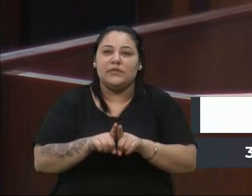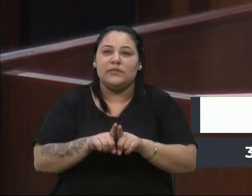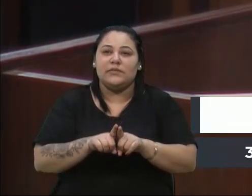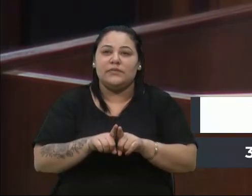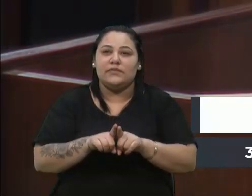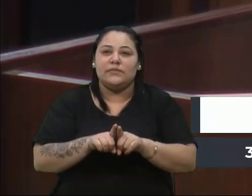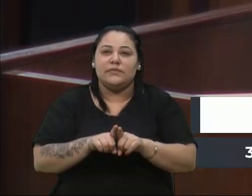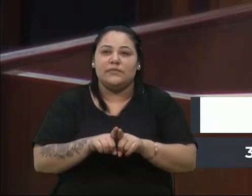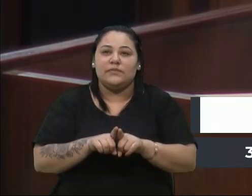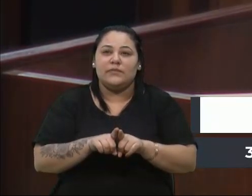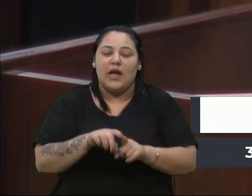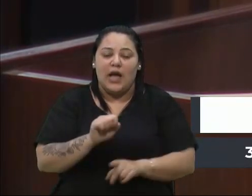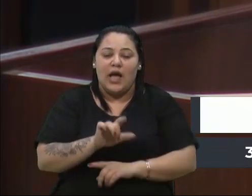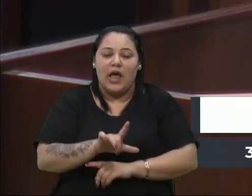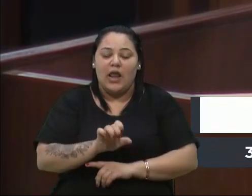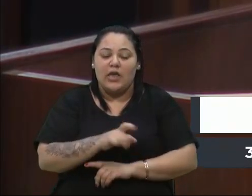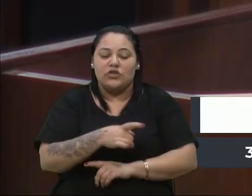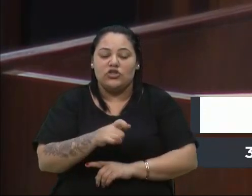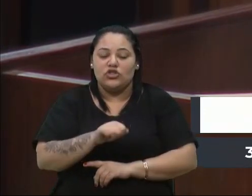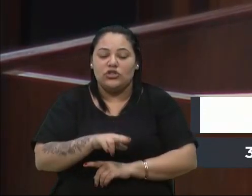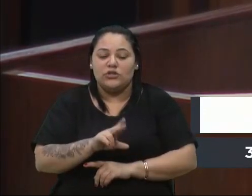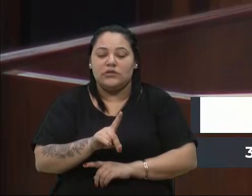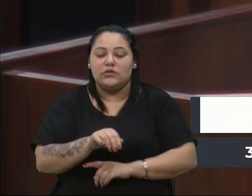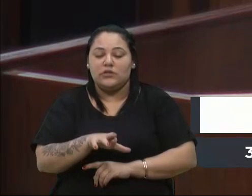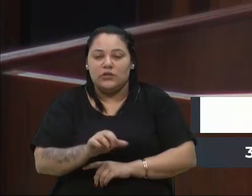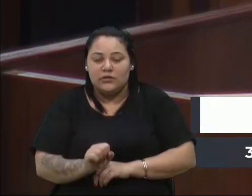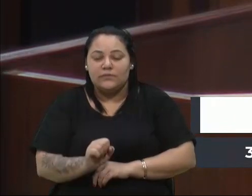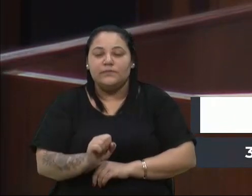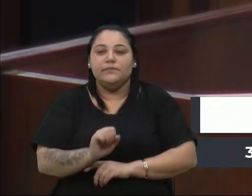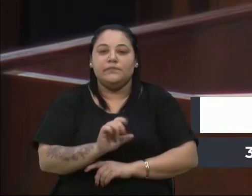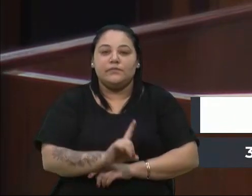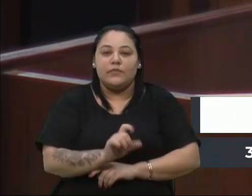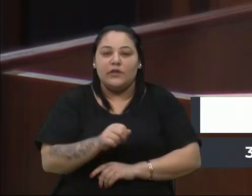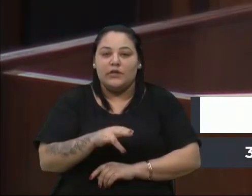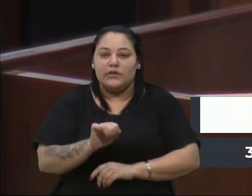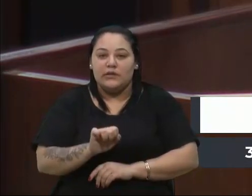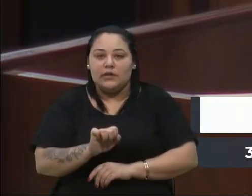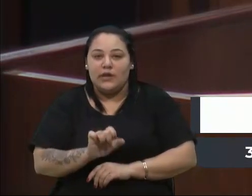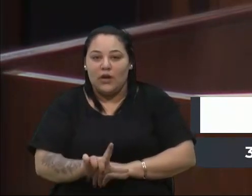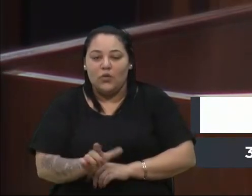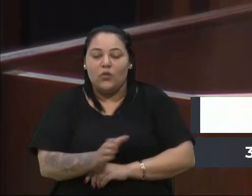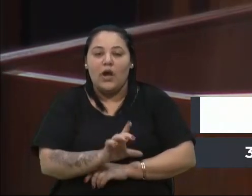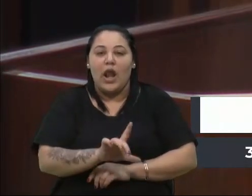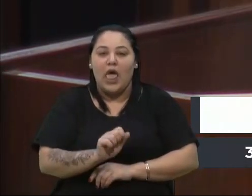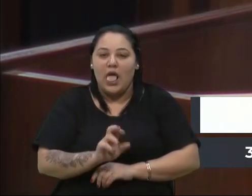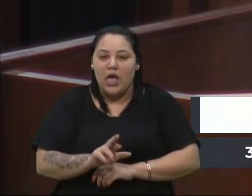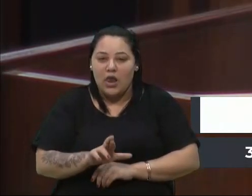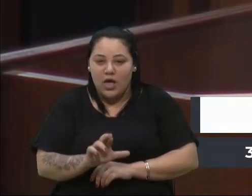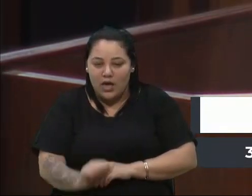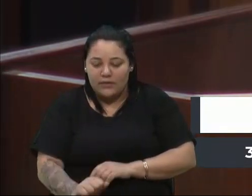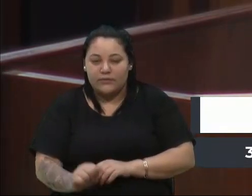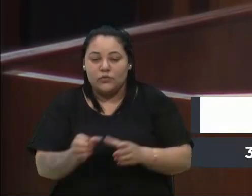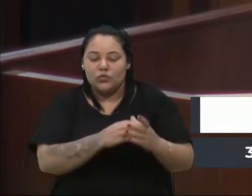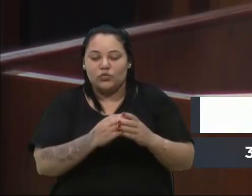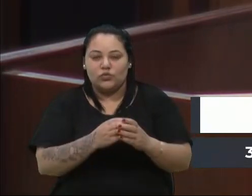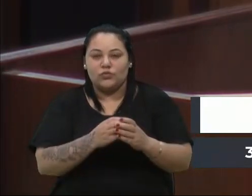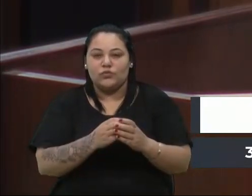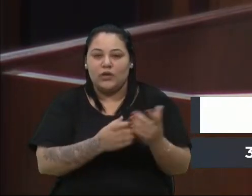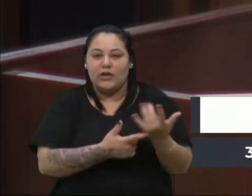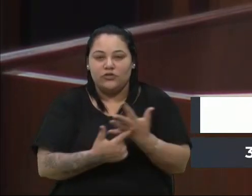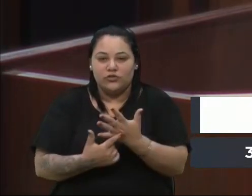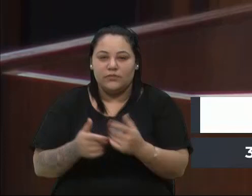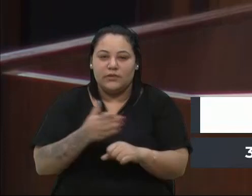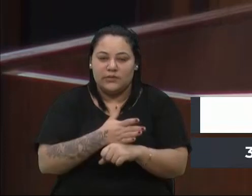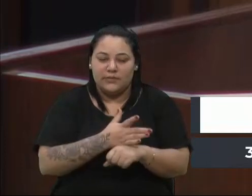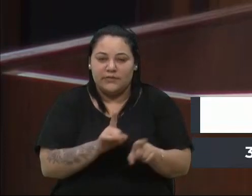Alexandre Fritzen, Daniel Vargas e Lauren Fogaça, somando a equipe artística que fazia parte do coro.